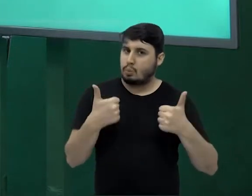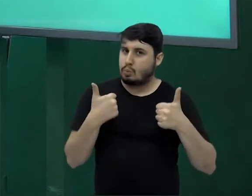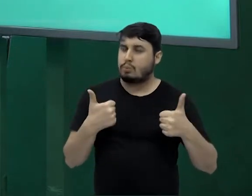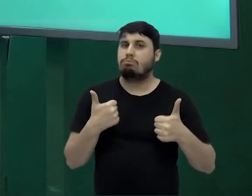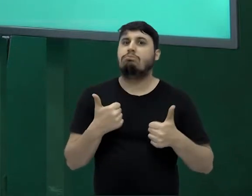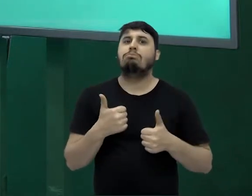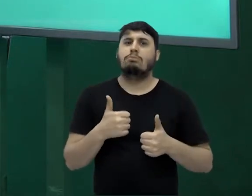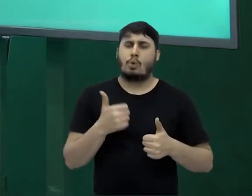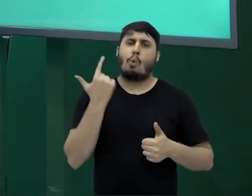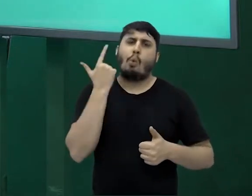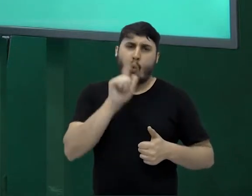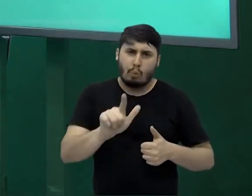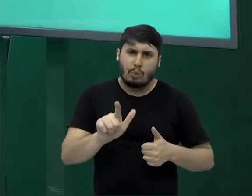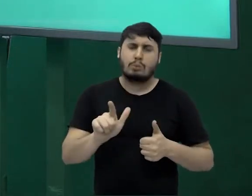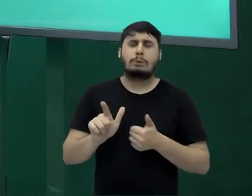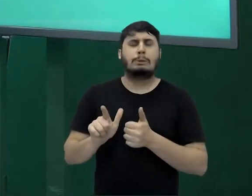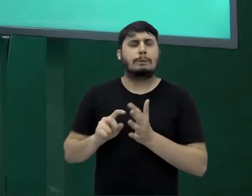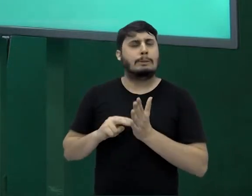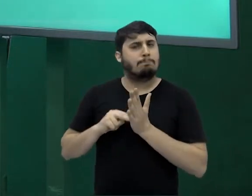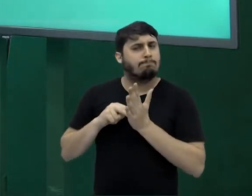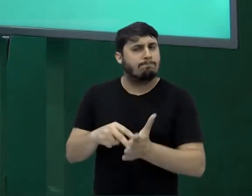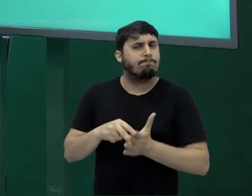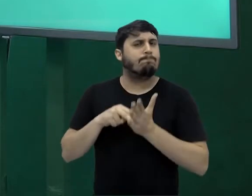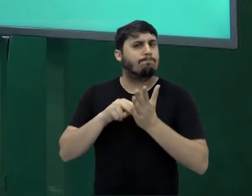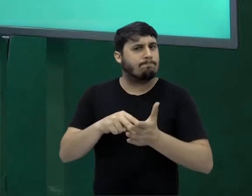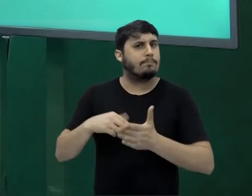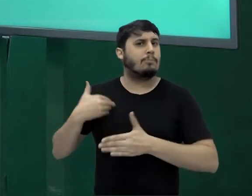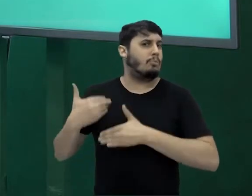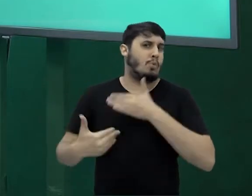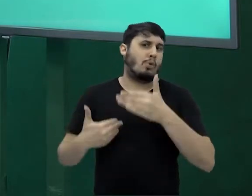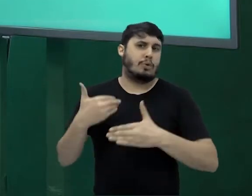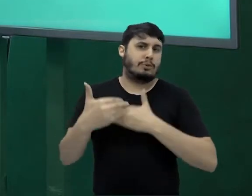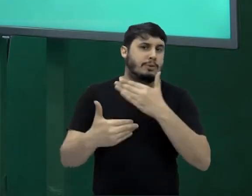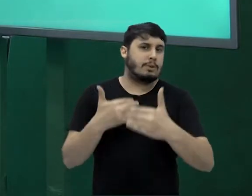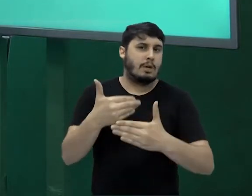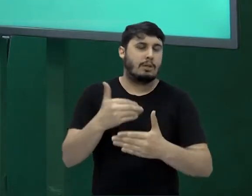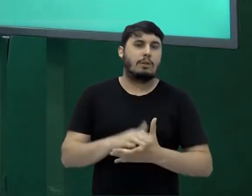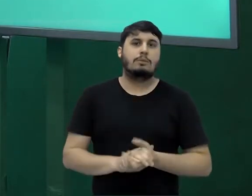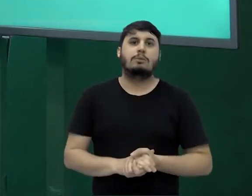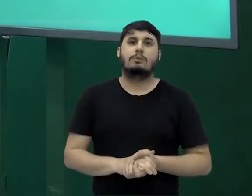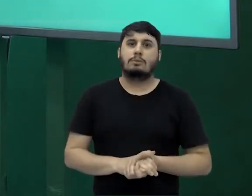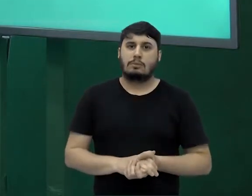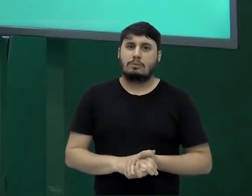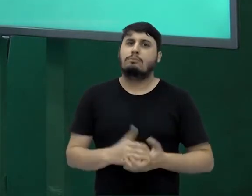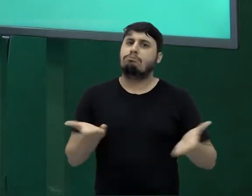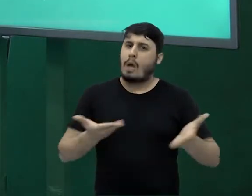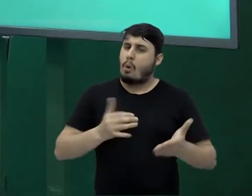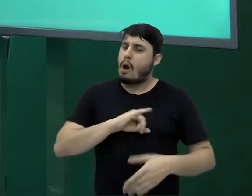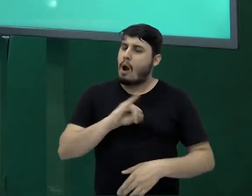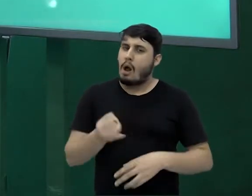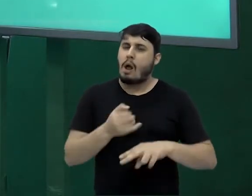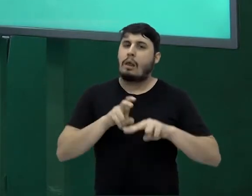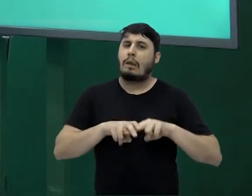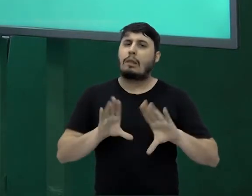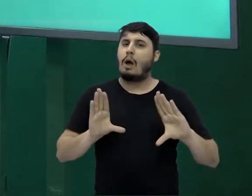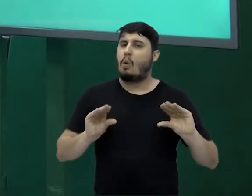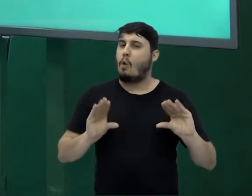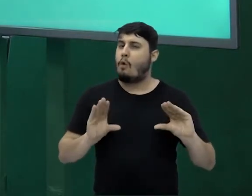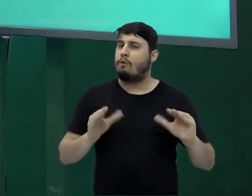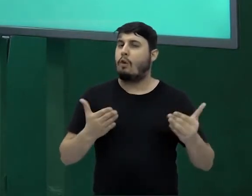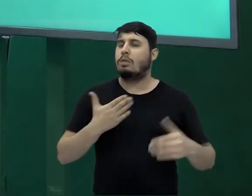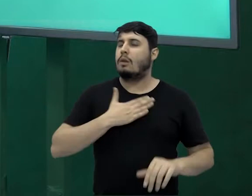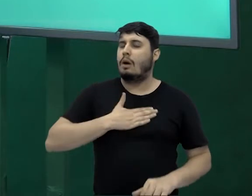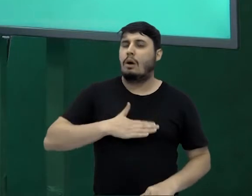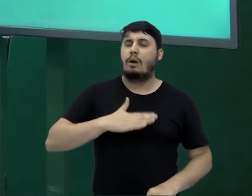conseguindo, né? Seguindo todo esse processo, tá? Estejam aí, ó, senta aí naquele lugar confortável, tá? Eu